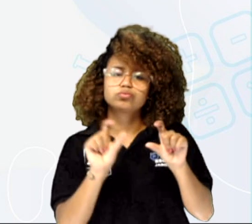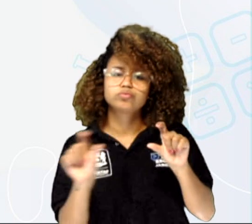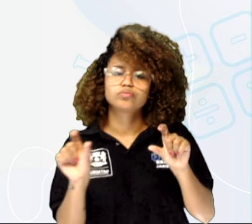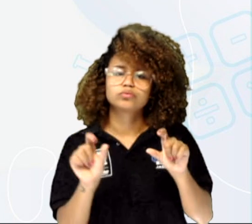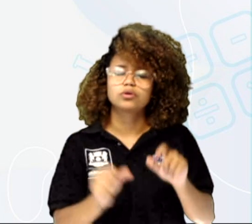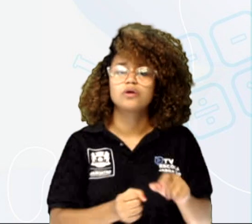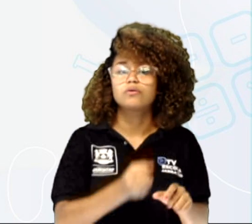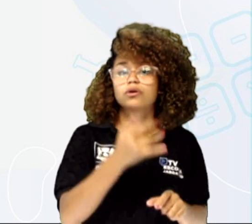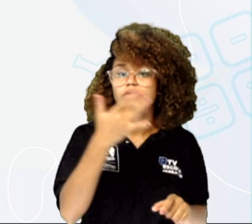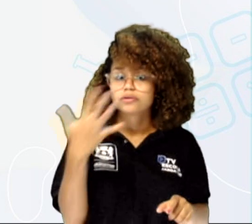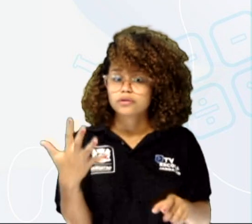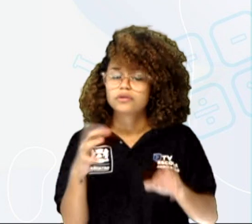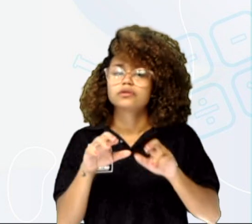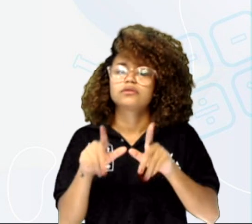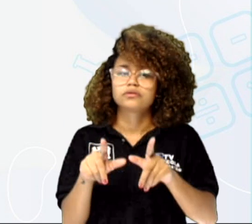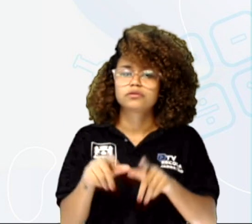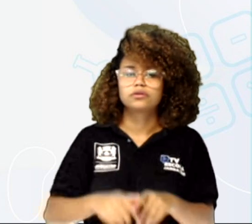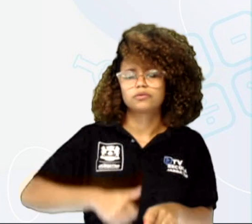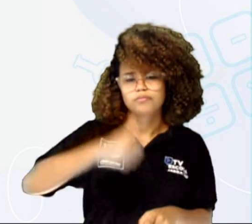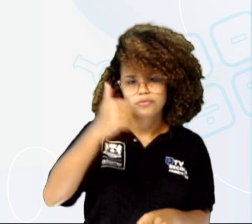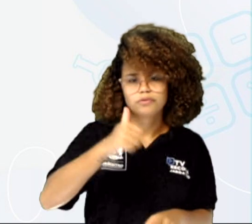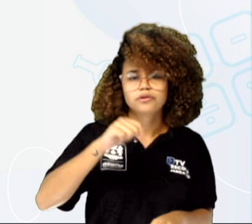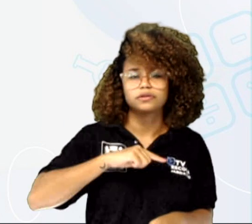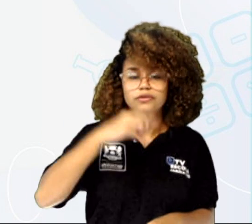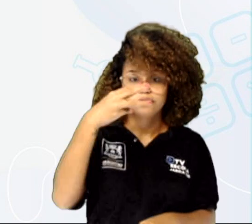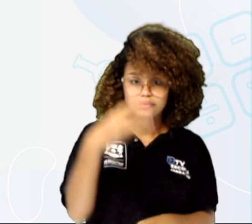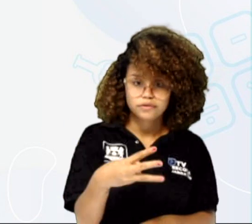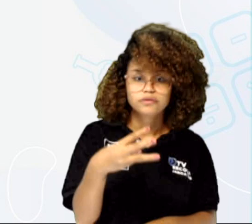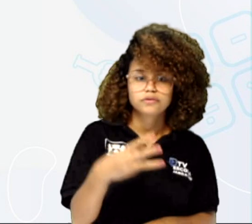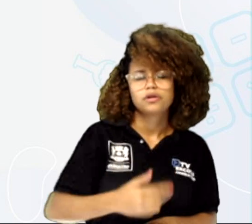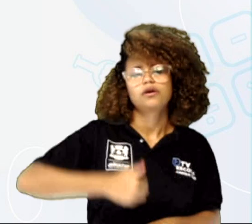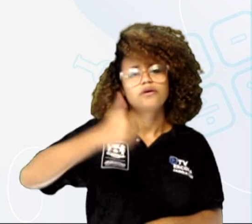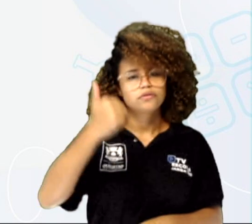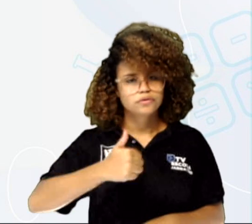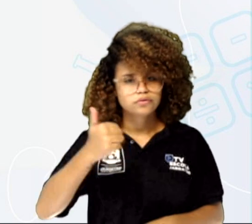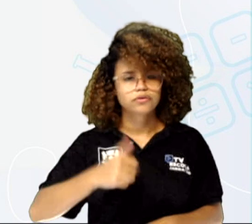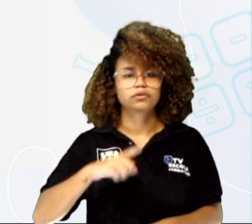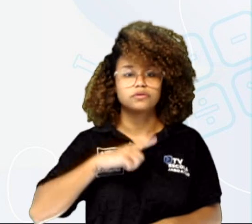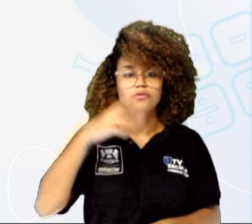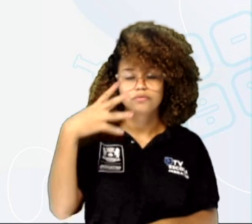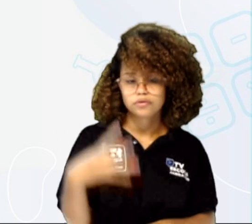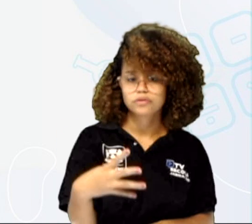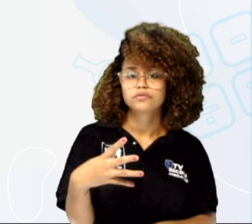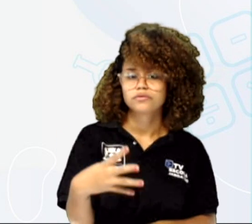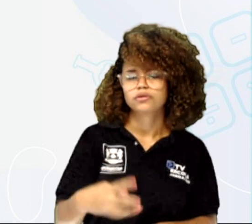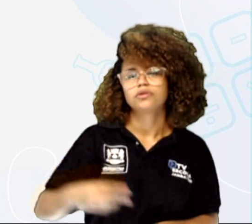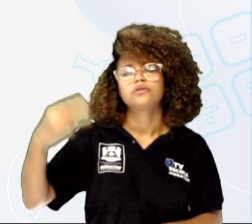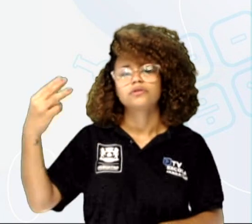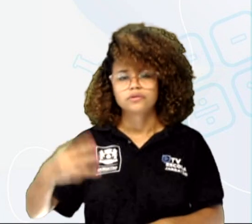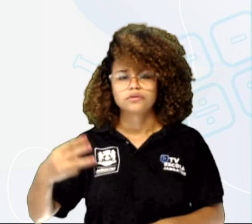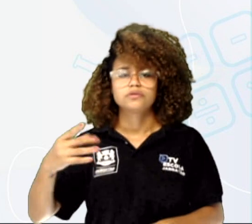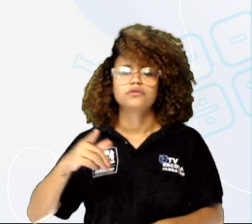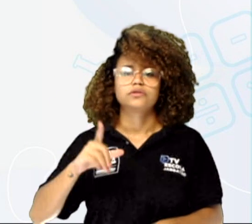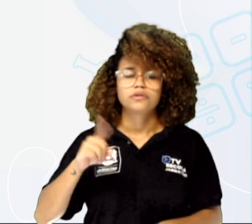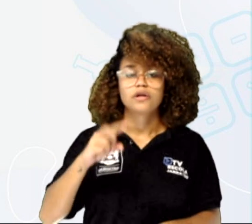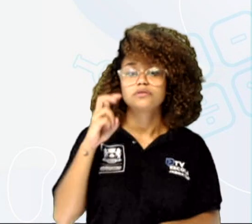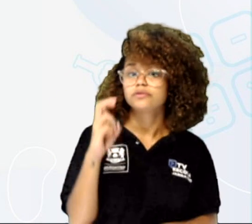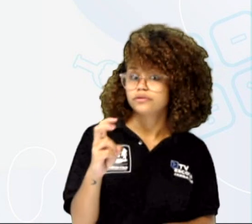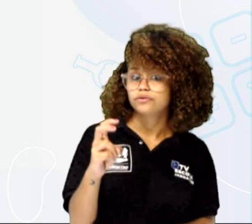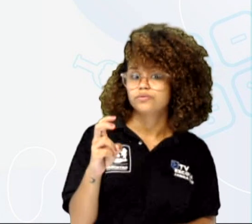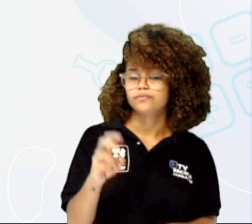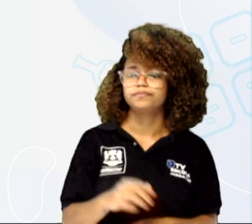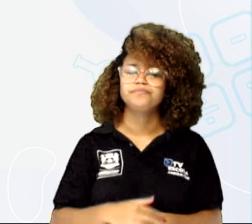diferentes, né? A primeira está dividida em 3 partes, a segunda em 4 partes e a terceira em 5